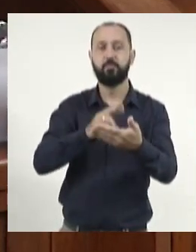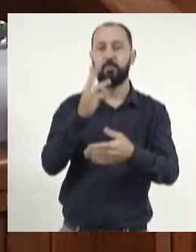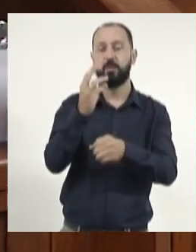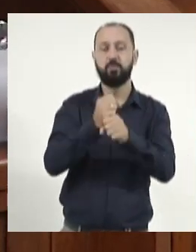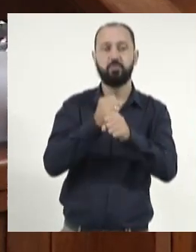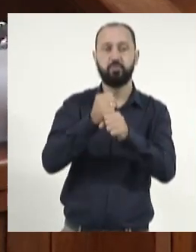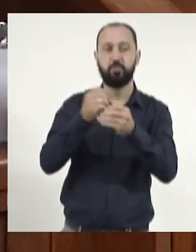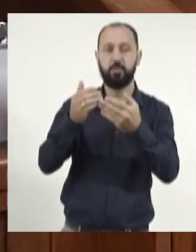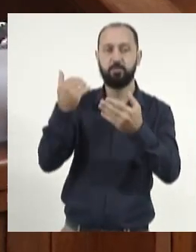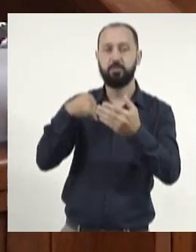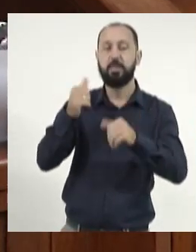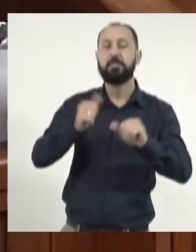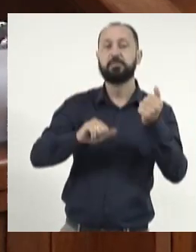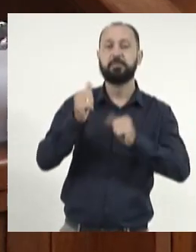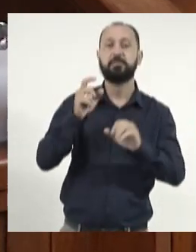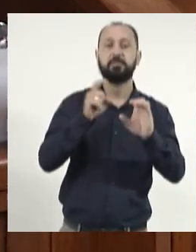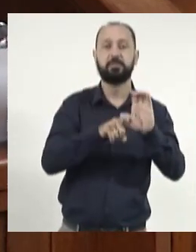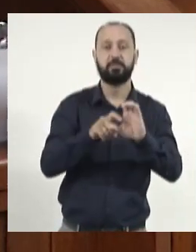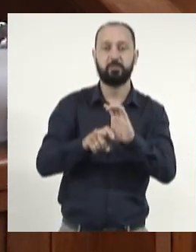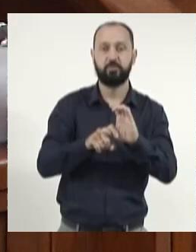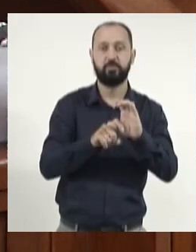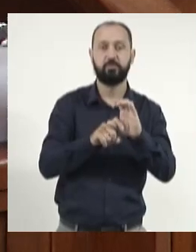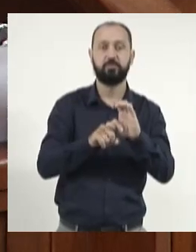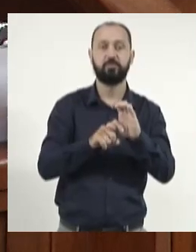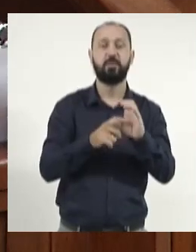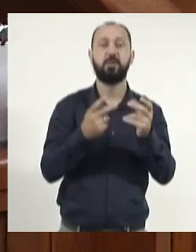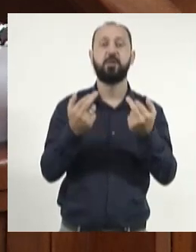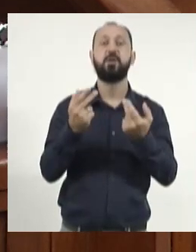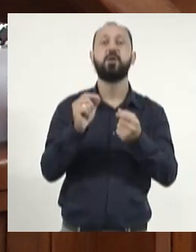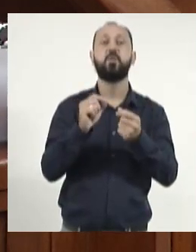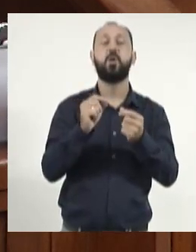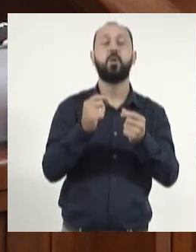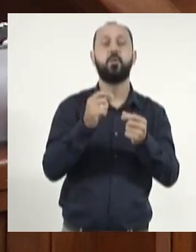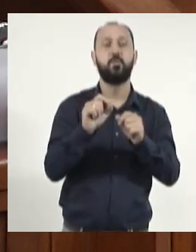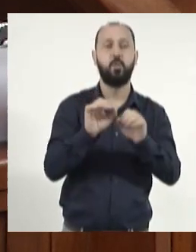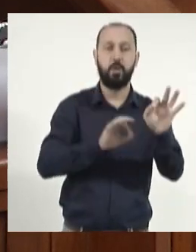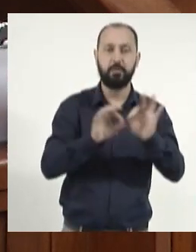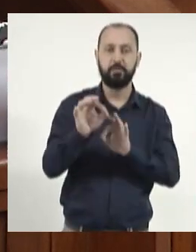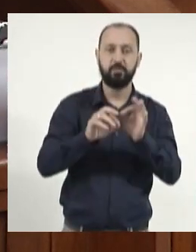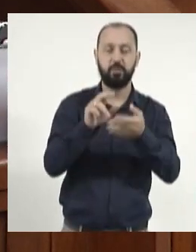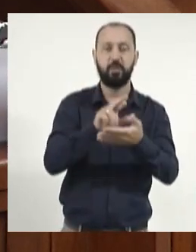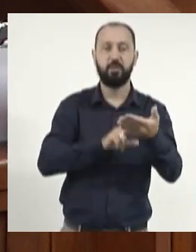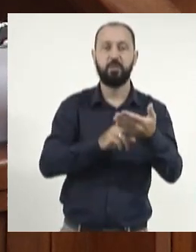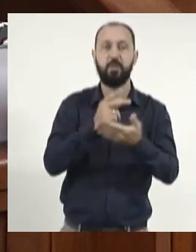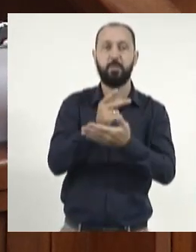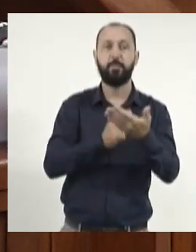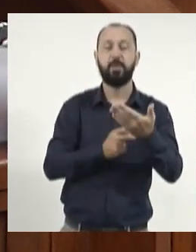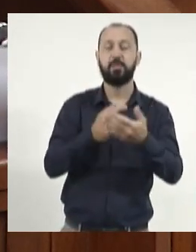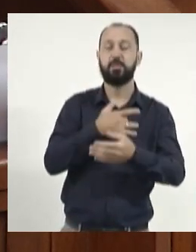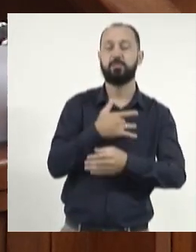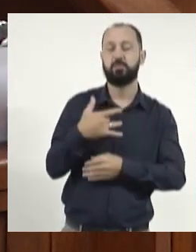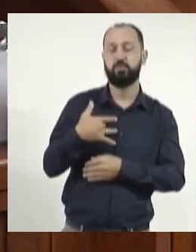três últimos anos das análises das contas da instituição, bem como encaminhe relatórios analíticos e pareceres sobre a